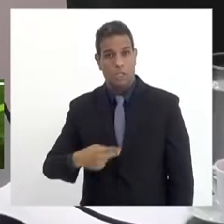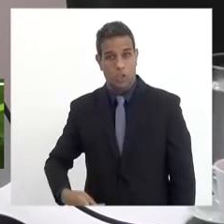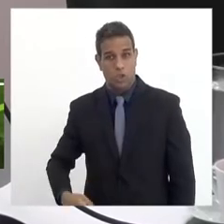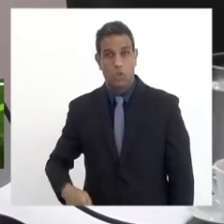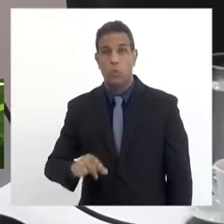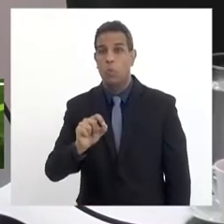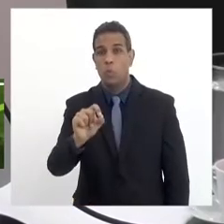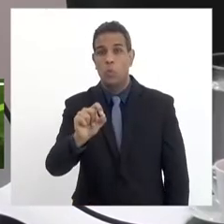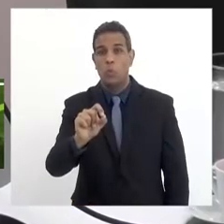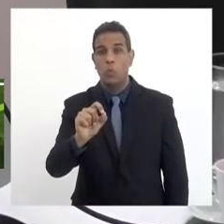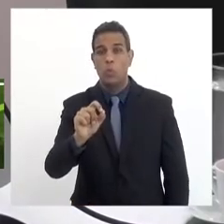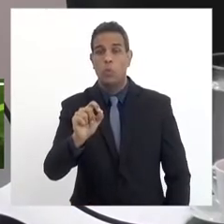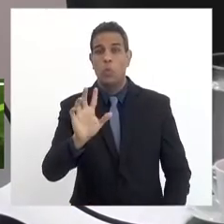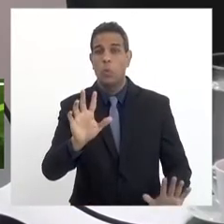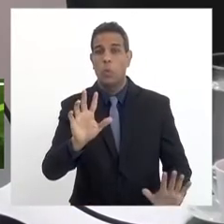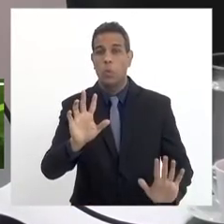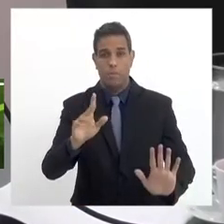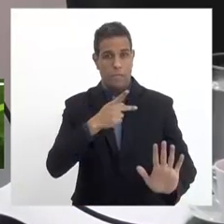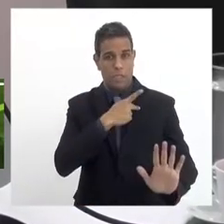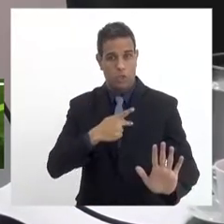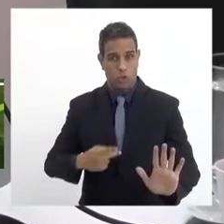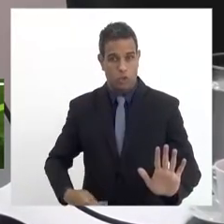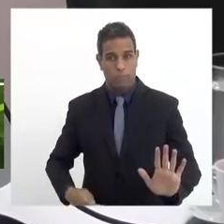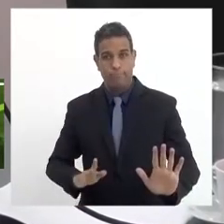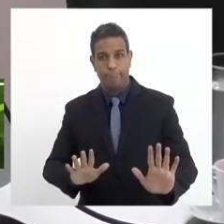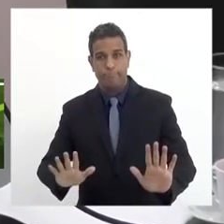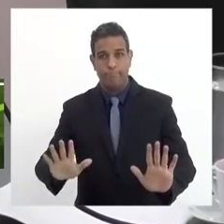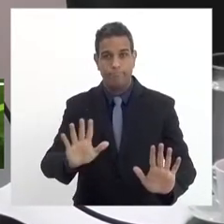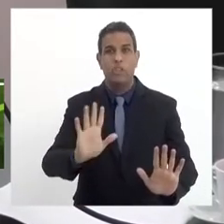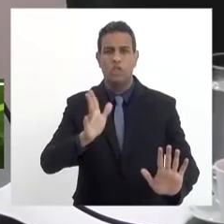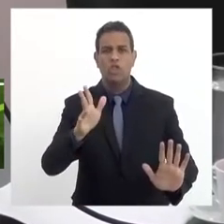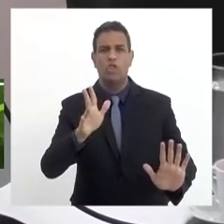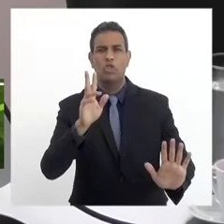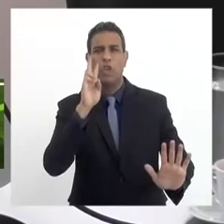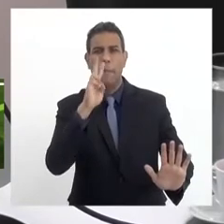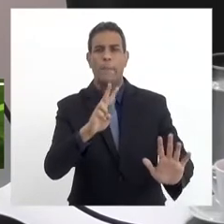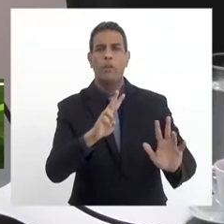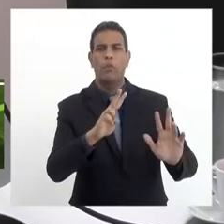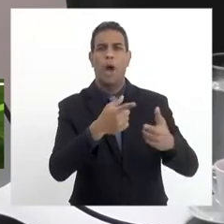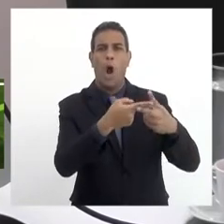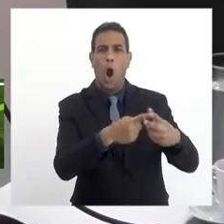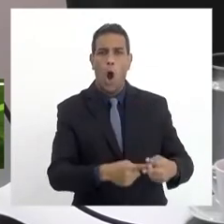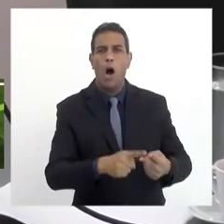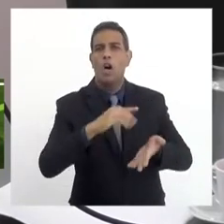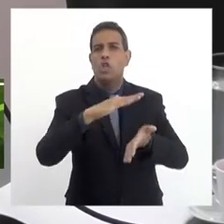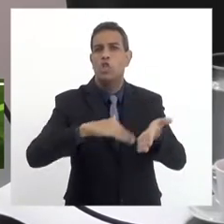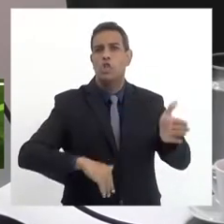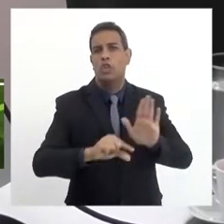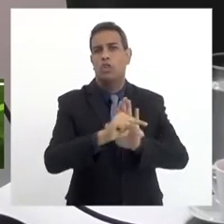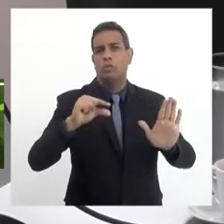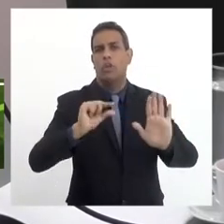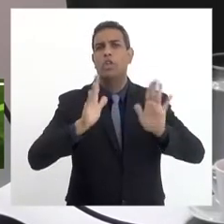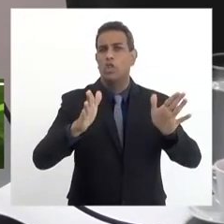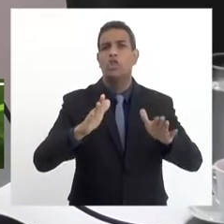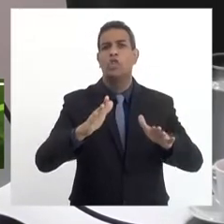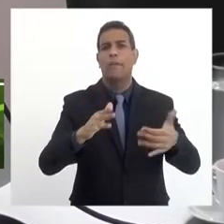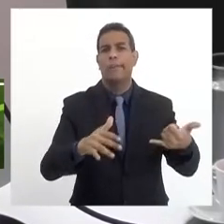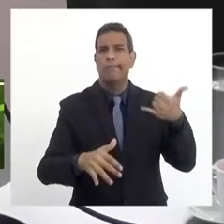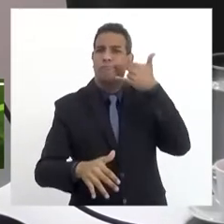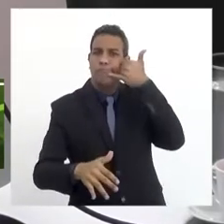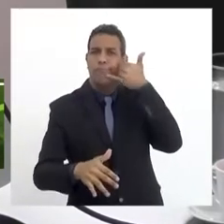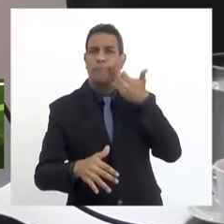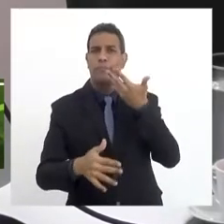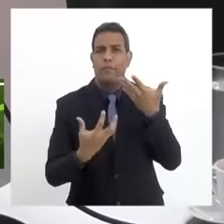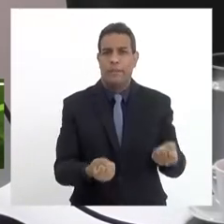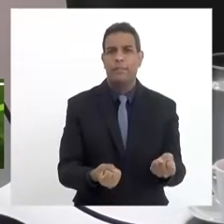não, ele me pediu vistas. Presidente. Não, ele havia me pedido. Eu retiro de pauta, mas ele me ligou pela manhã e eu vou